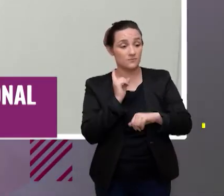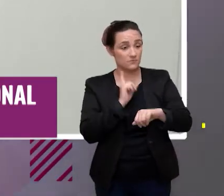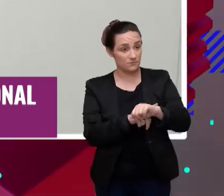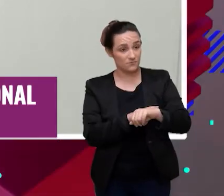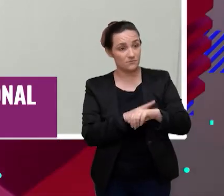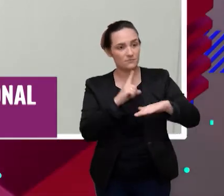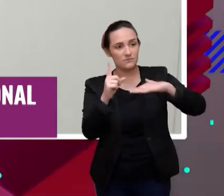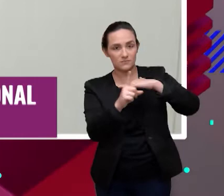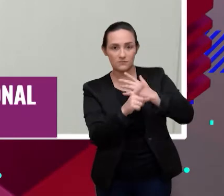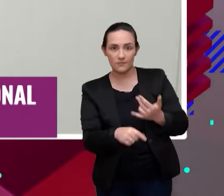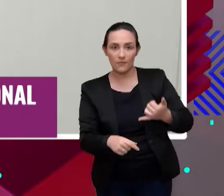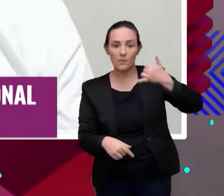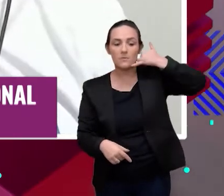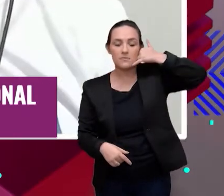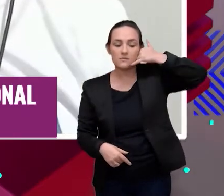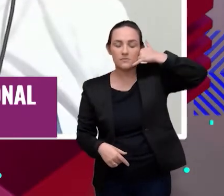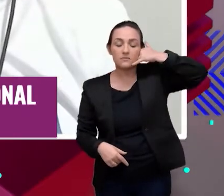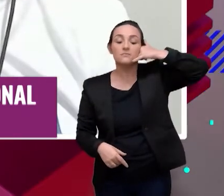apoio emocional.